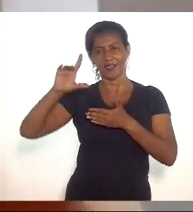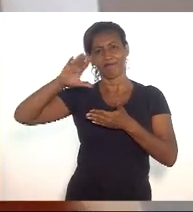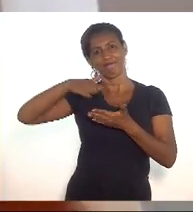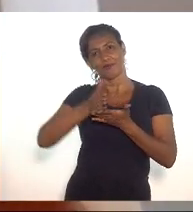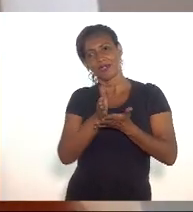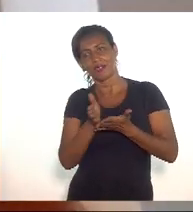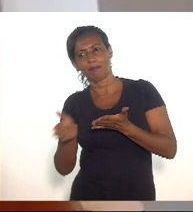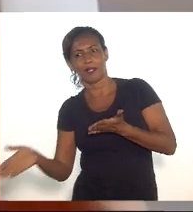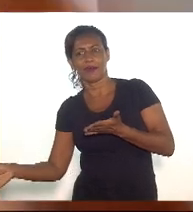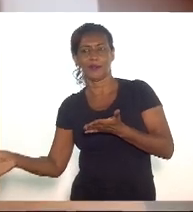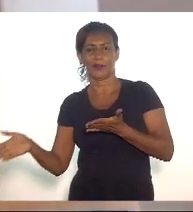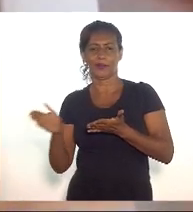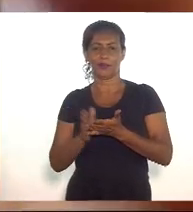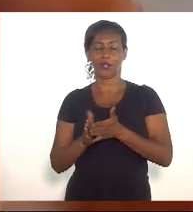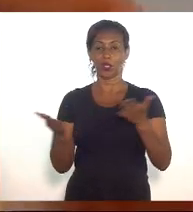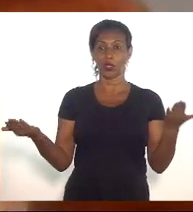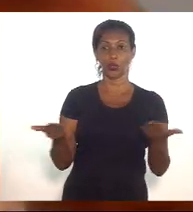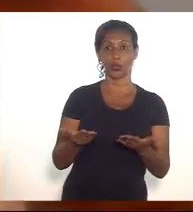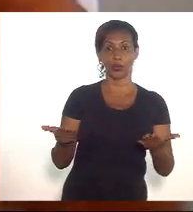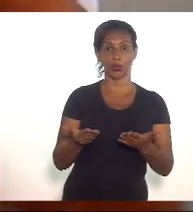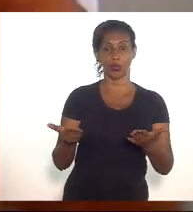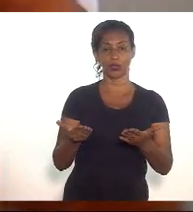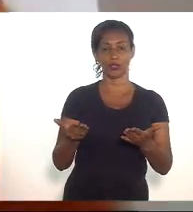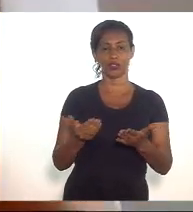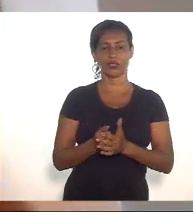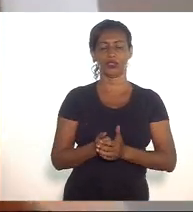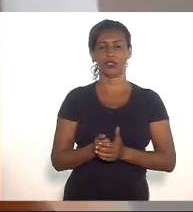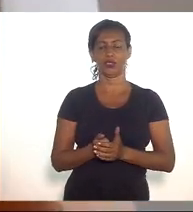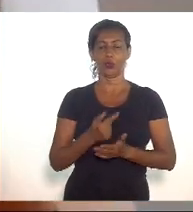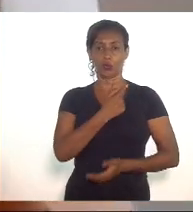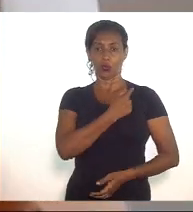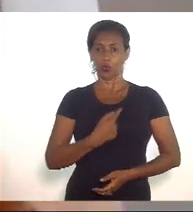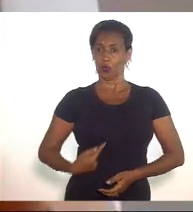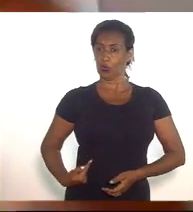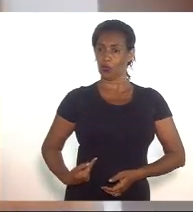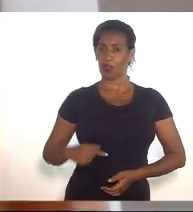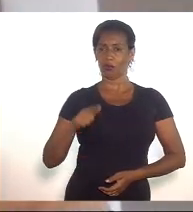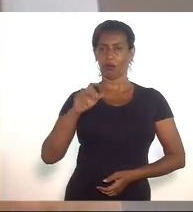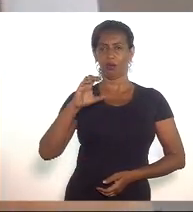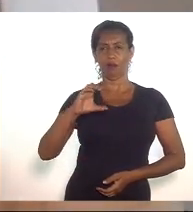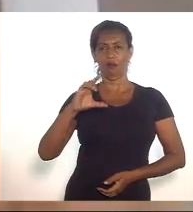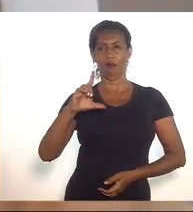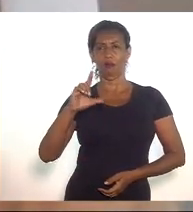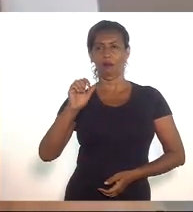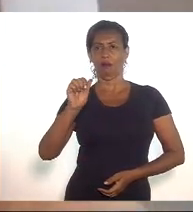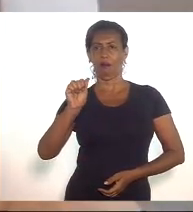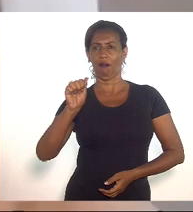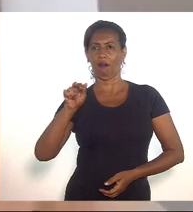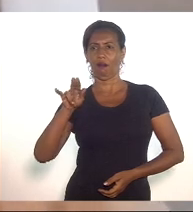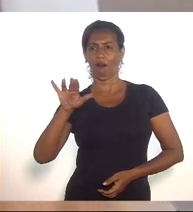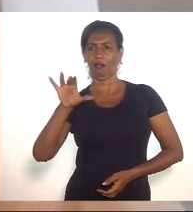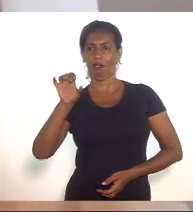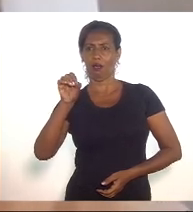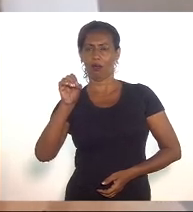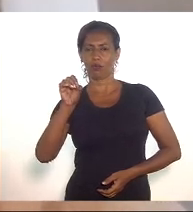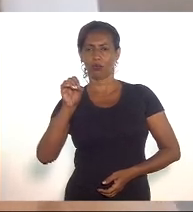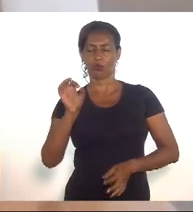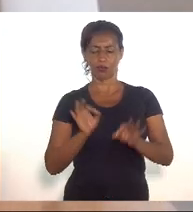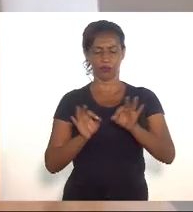perdeu. E hoje, o que o governador Cláudio Castro, em termos de